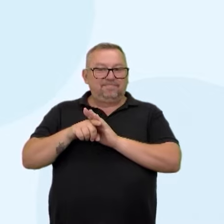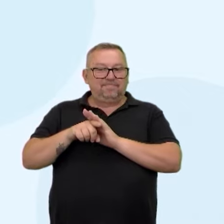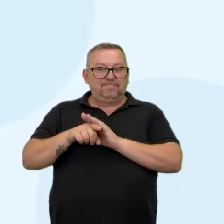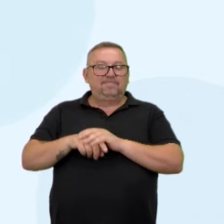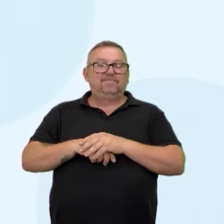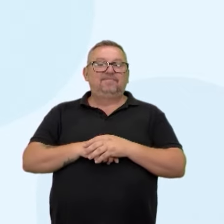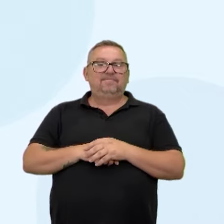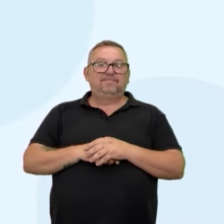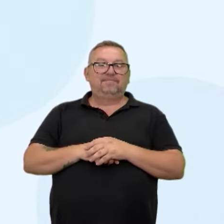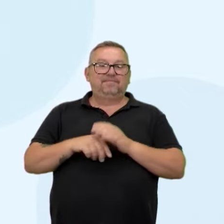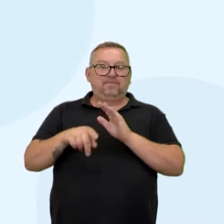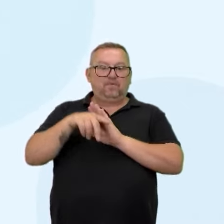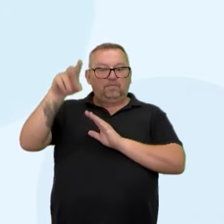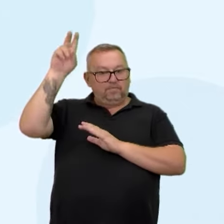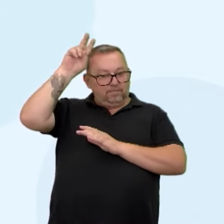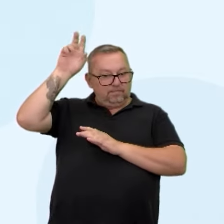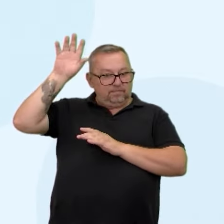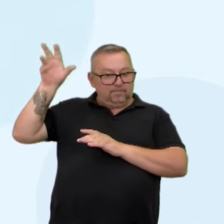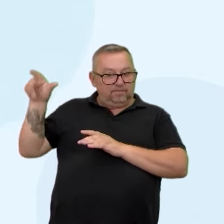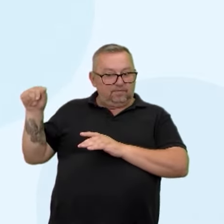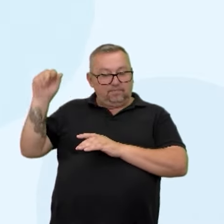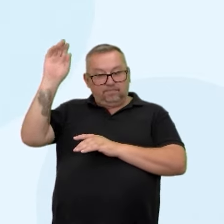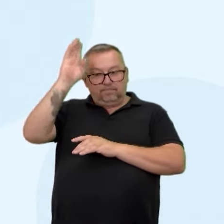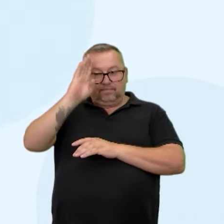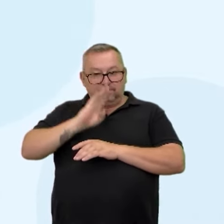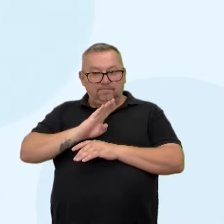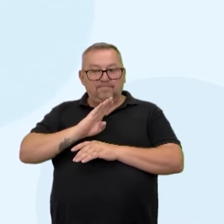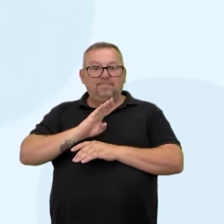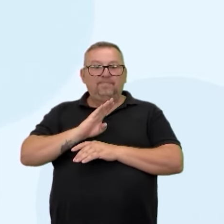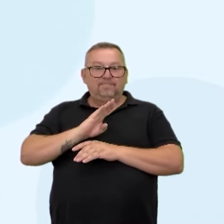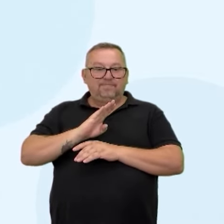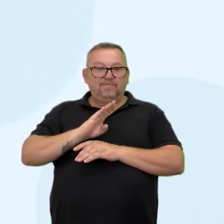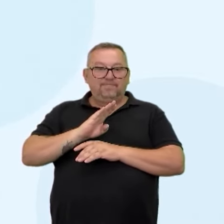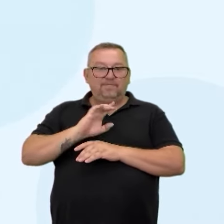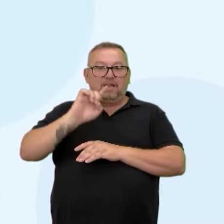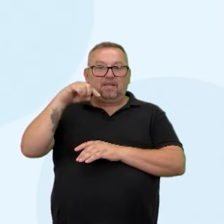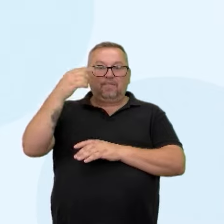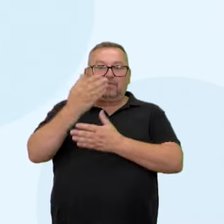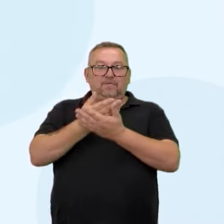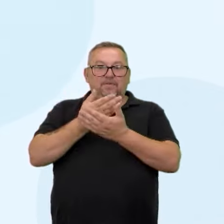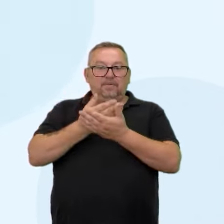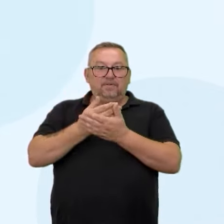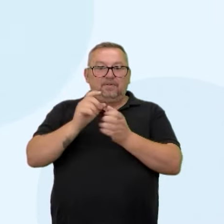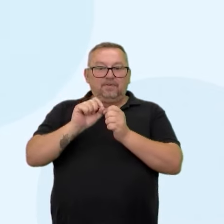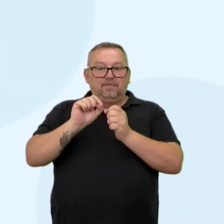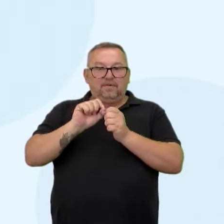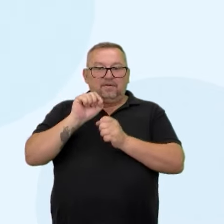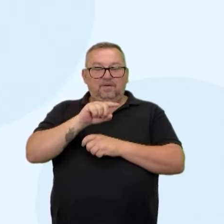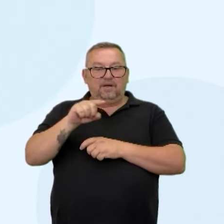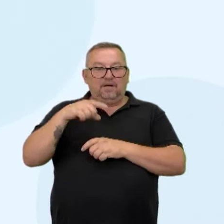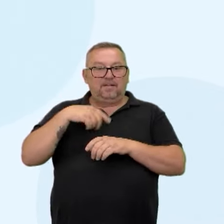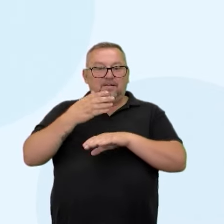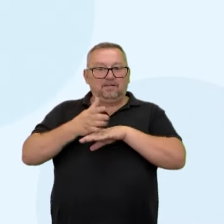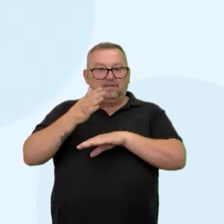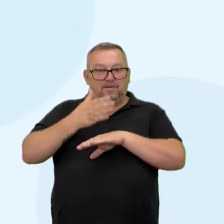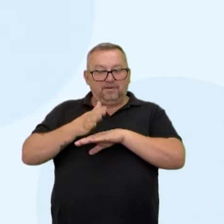cultura indígena, africana, afro-brasileira e tudo mais. Então, até a próxima aula, façam aí as